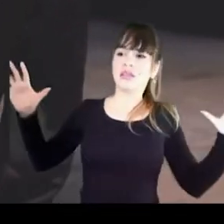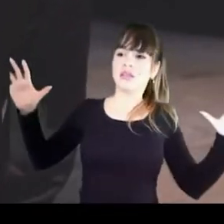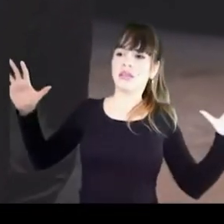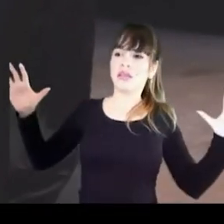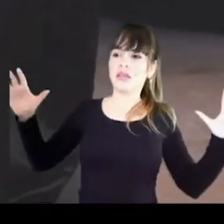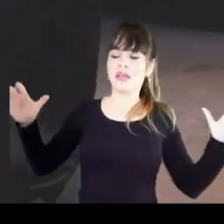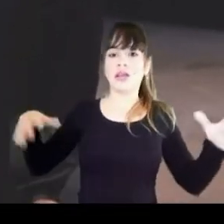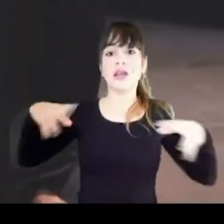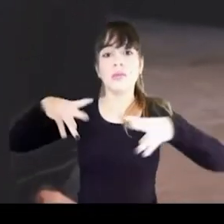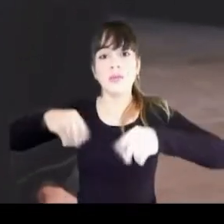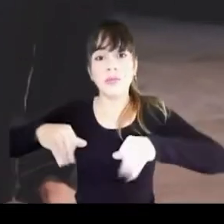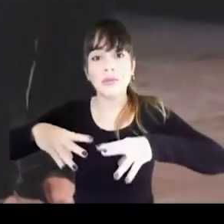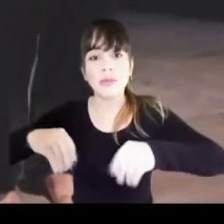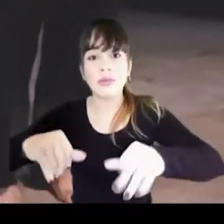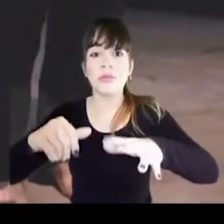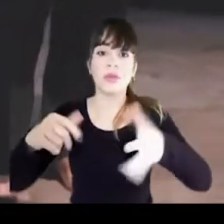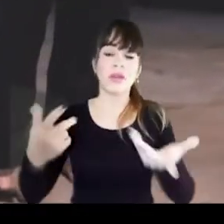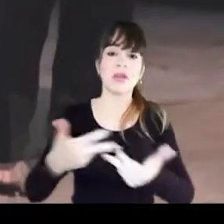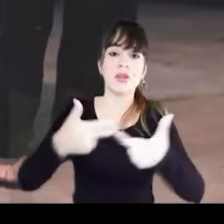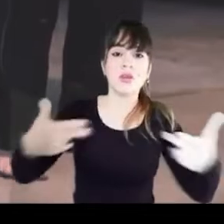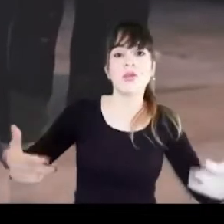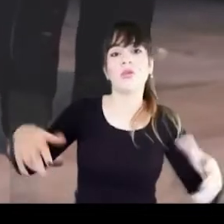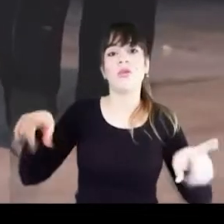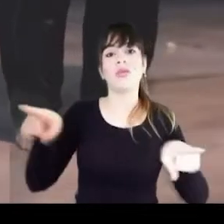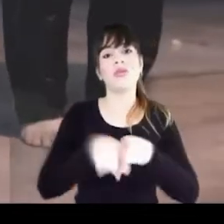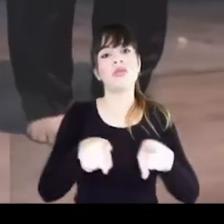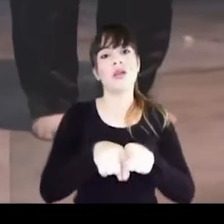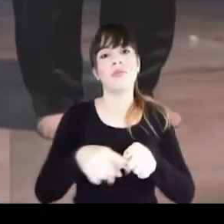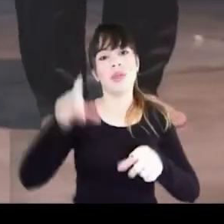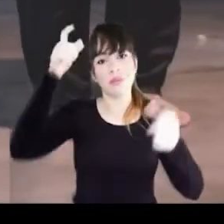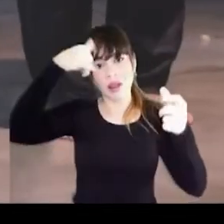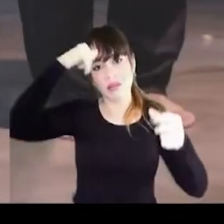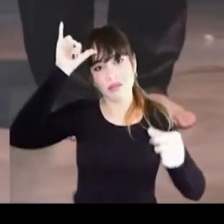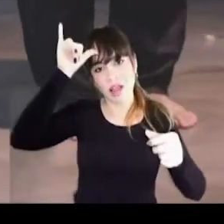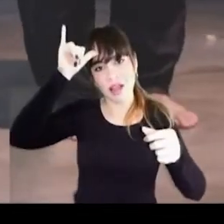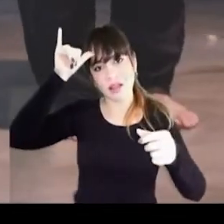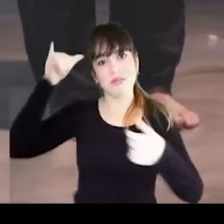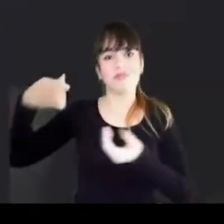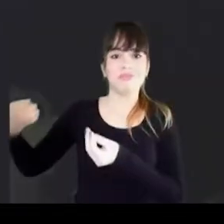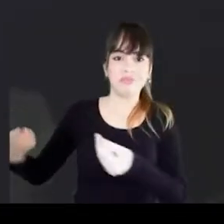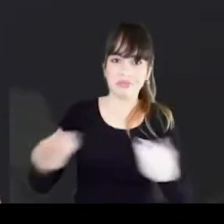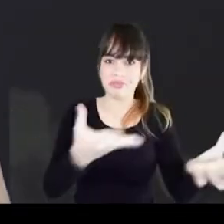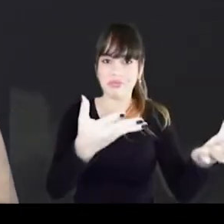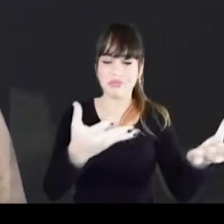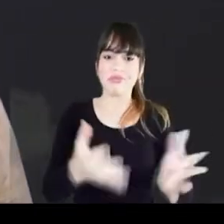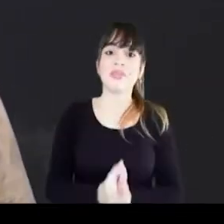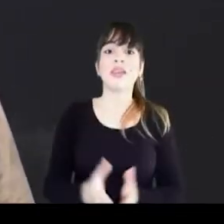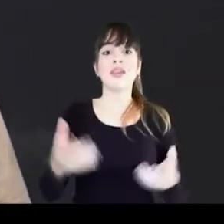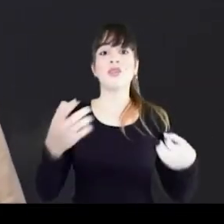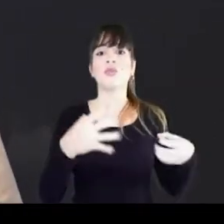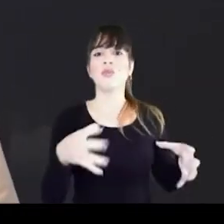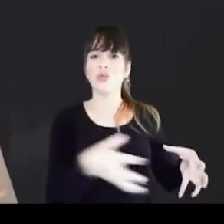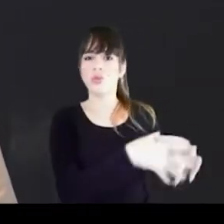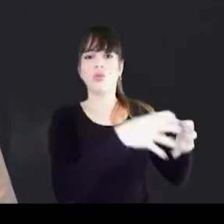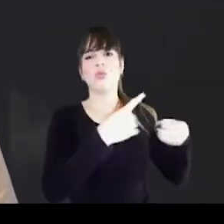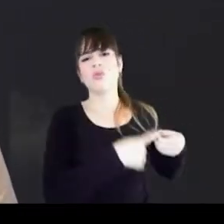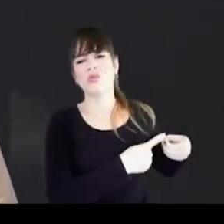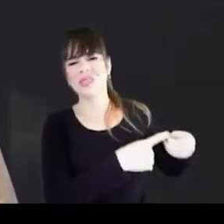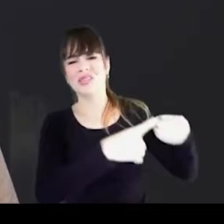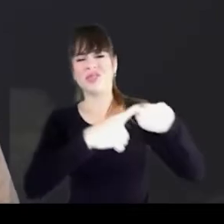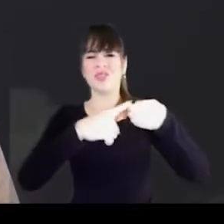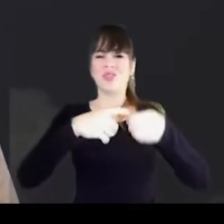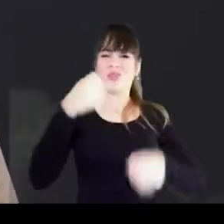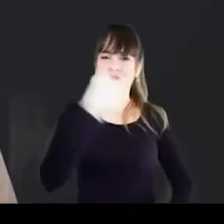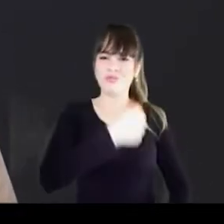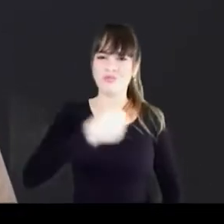estaca, esteio, bebedouro para o gado. E enquanto os